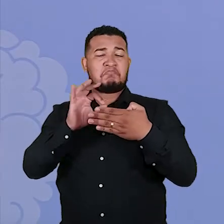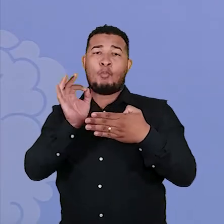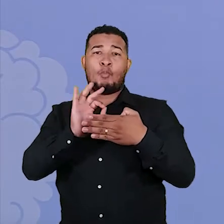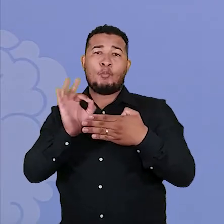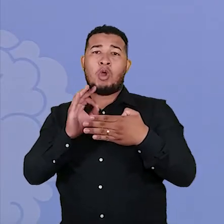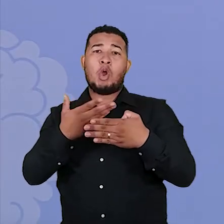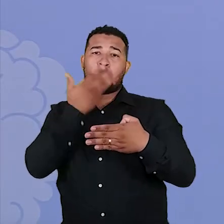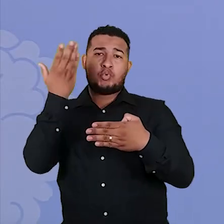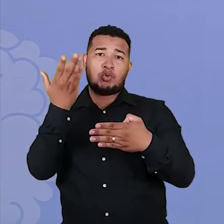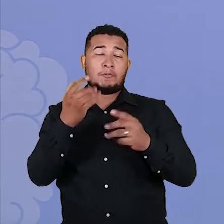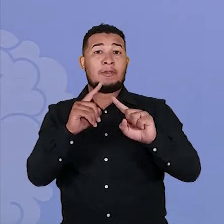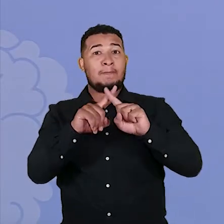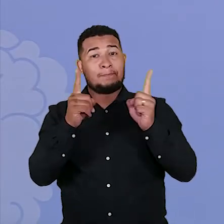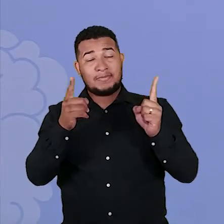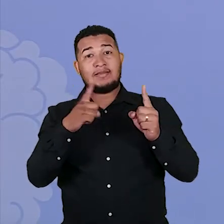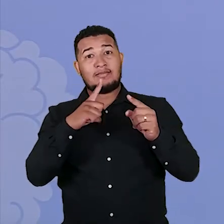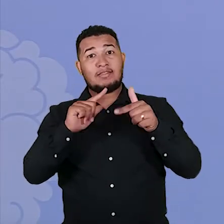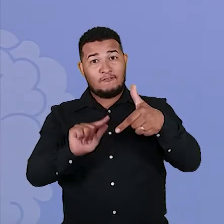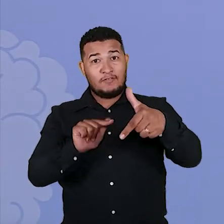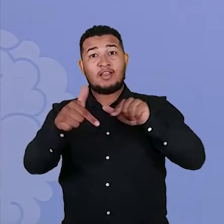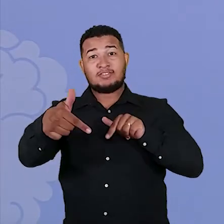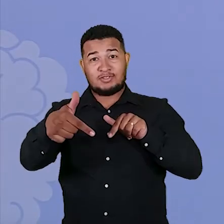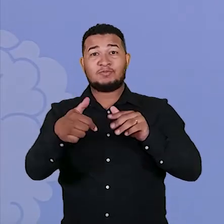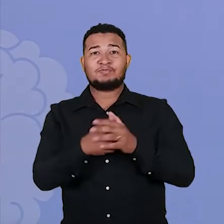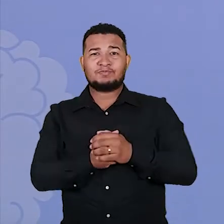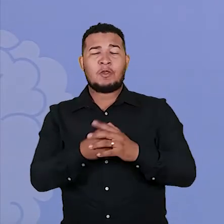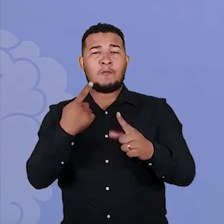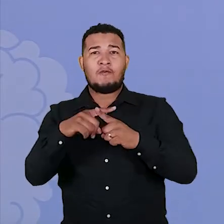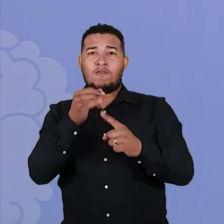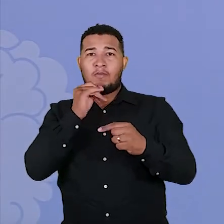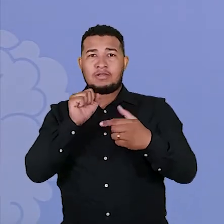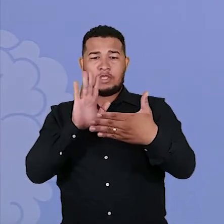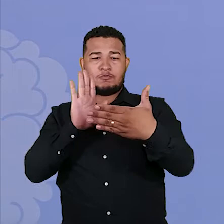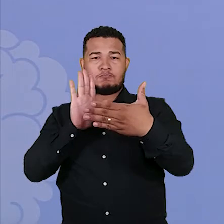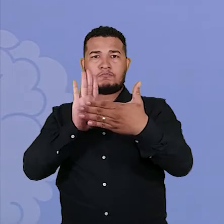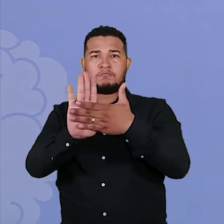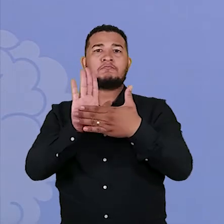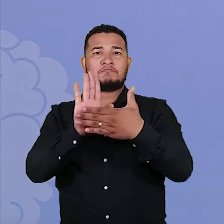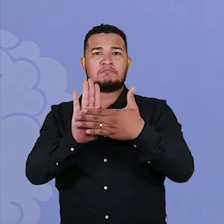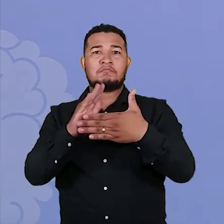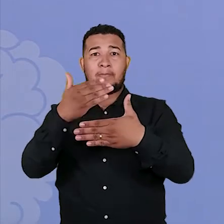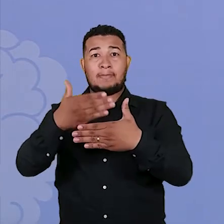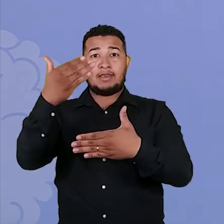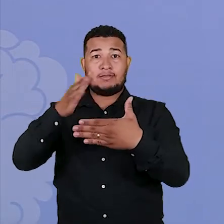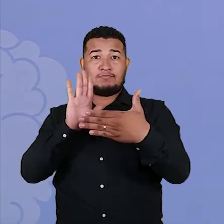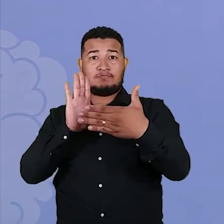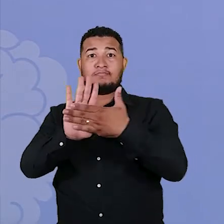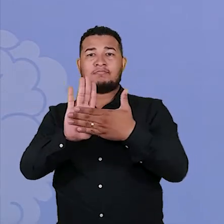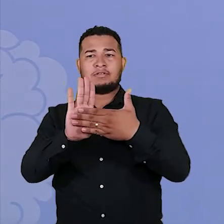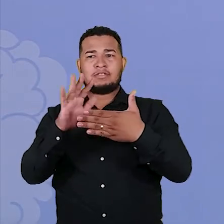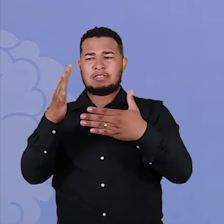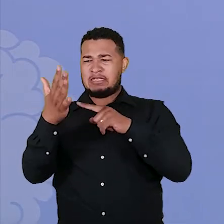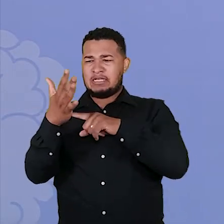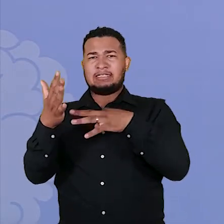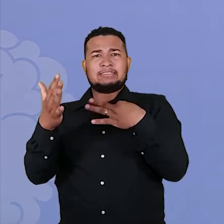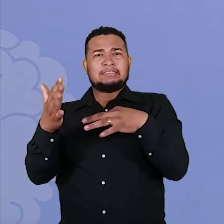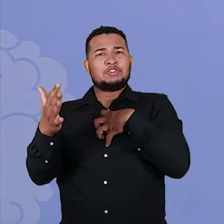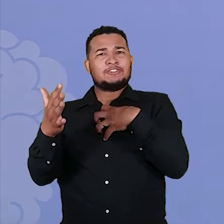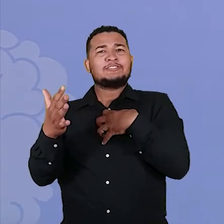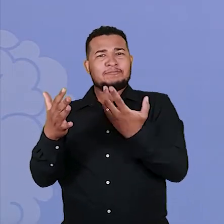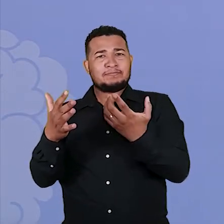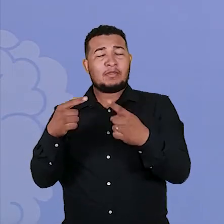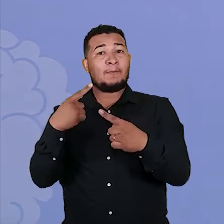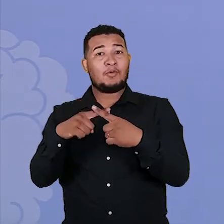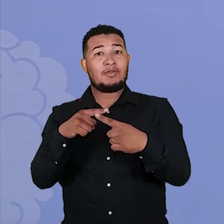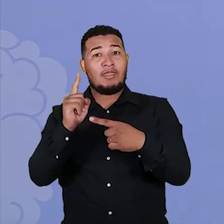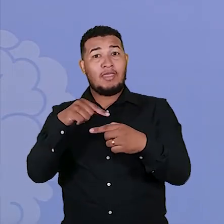fazer diferença. Porém, teve uma ação e reação ali. Por quê? Se você bate a mão na parede, você sente dor, não sente?